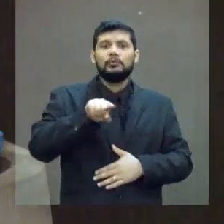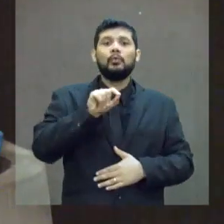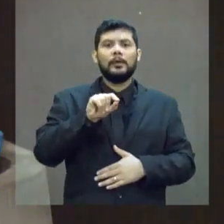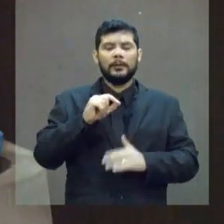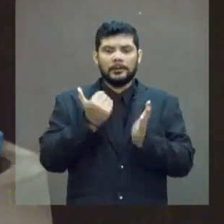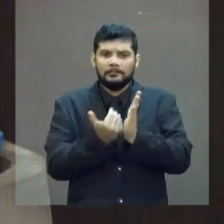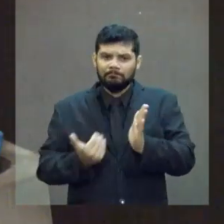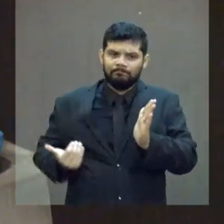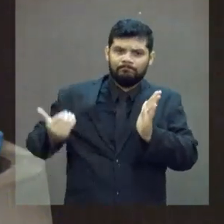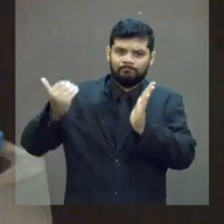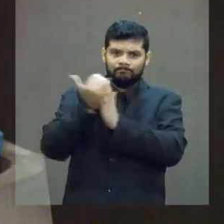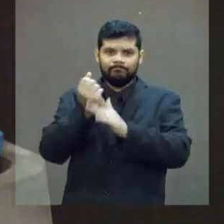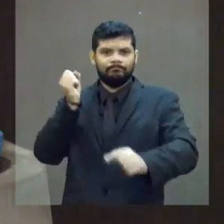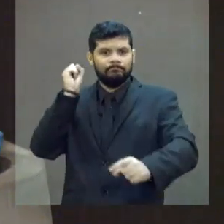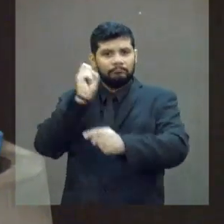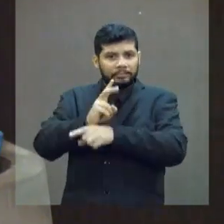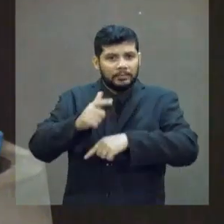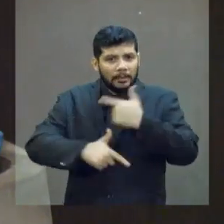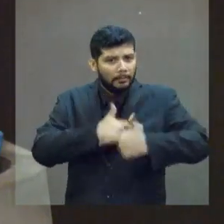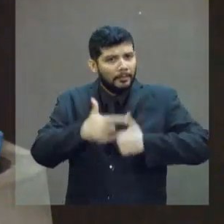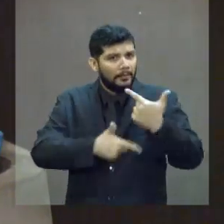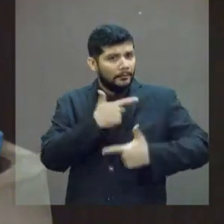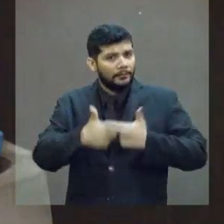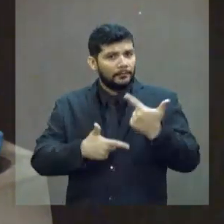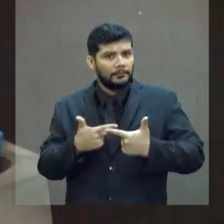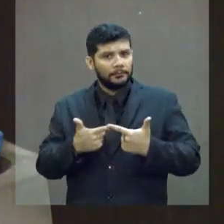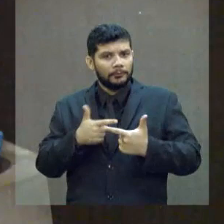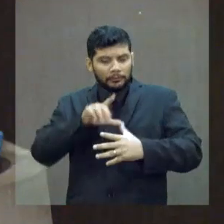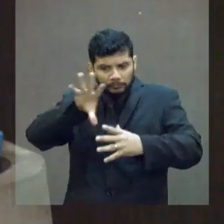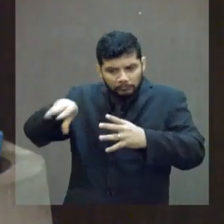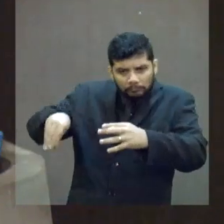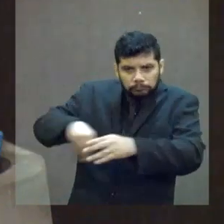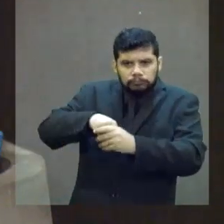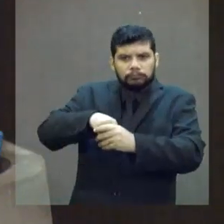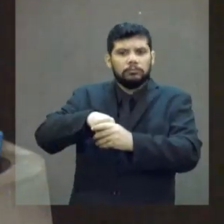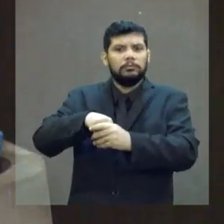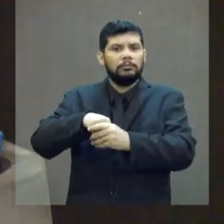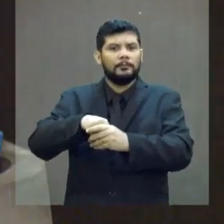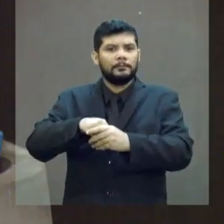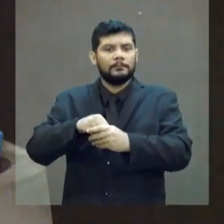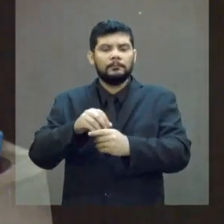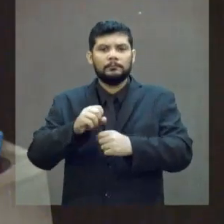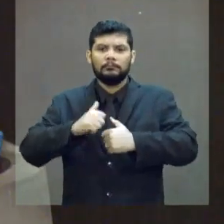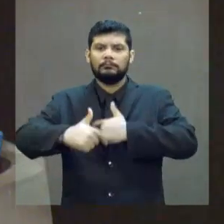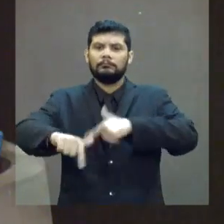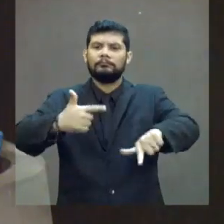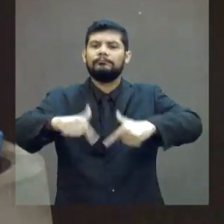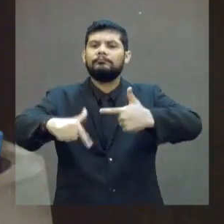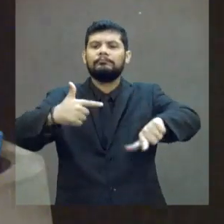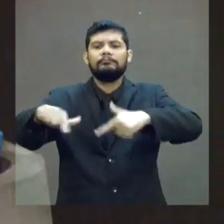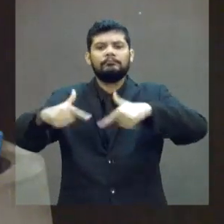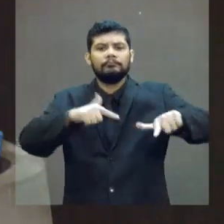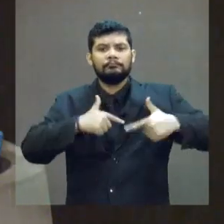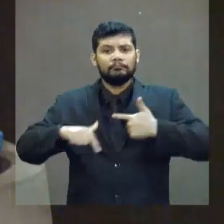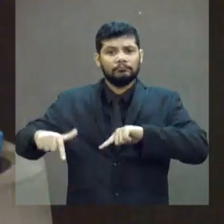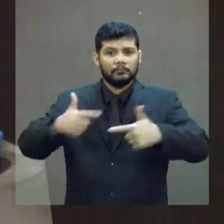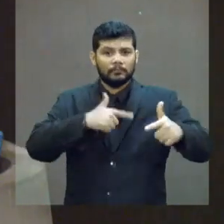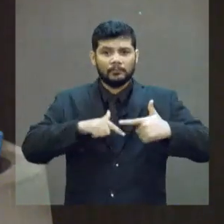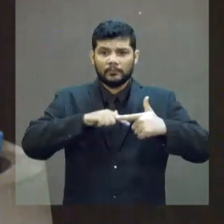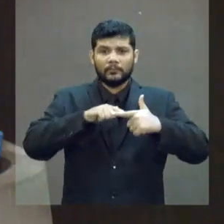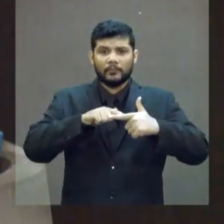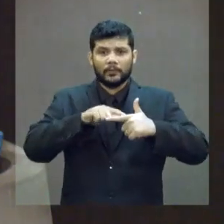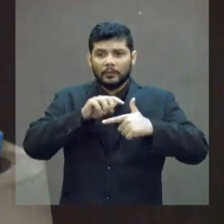sua empregabilidade, ampliar, portanto, a sua inclusão no mercado, a sua inclusão nos